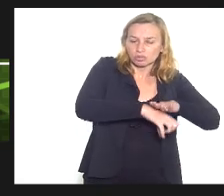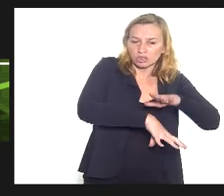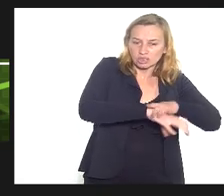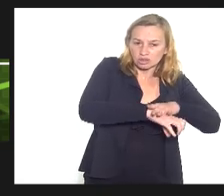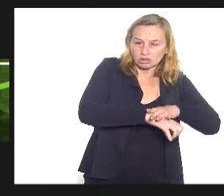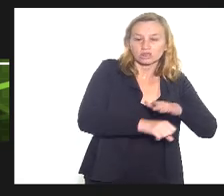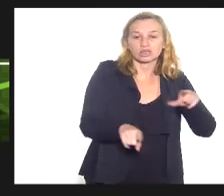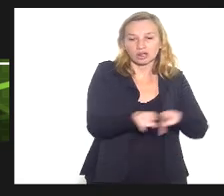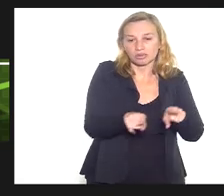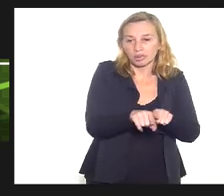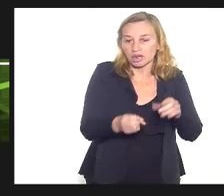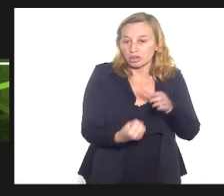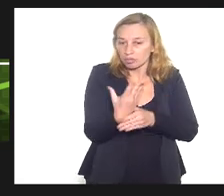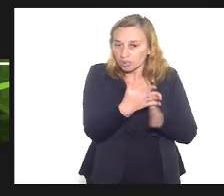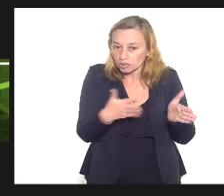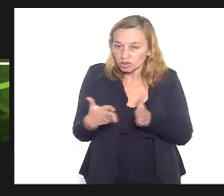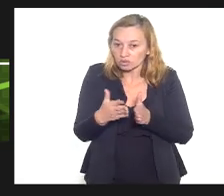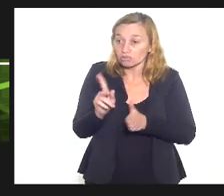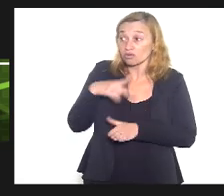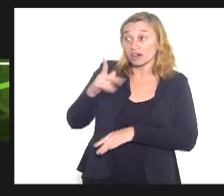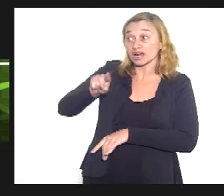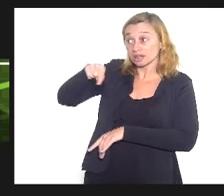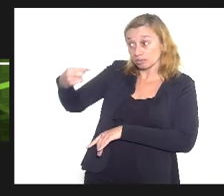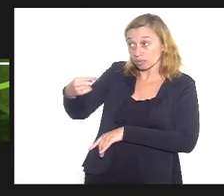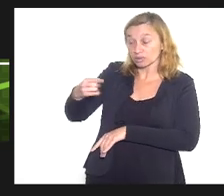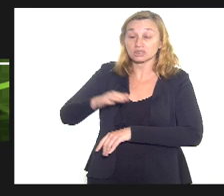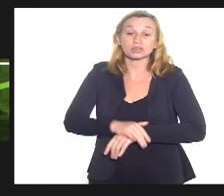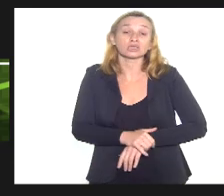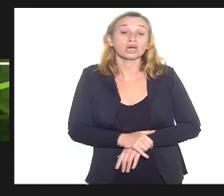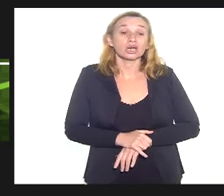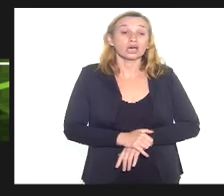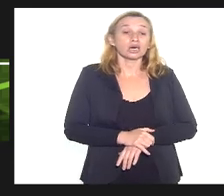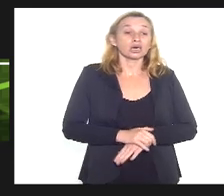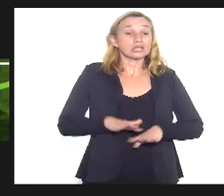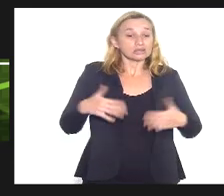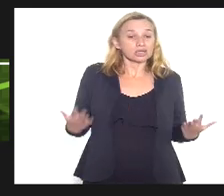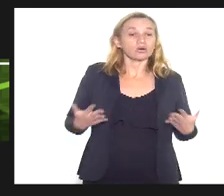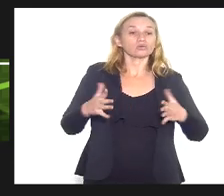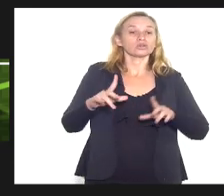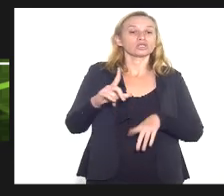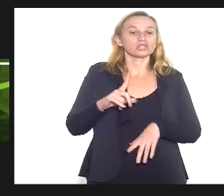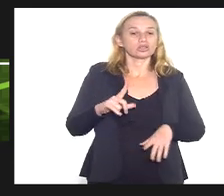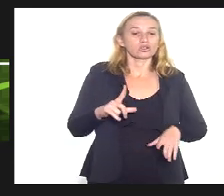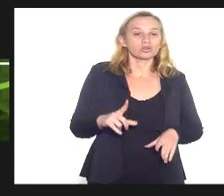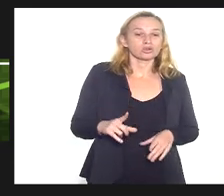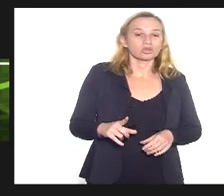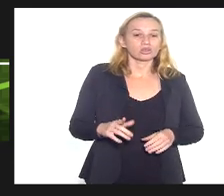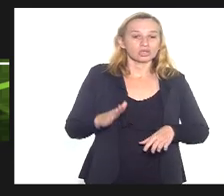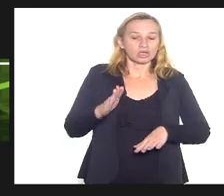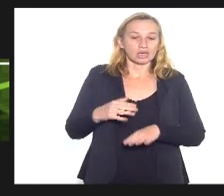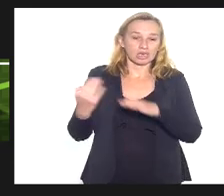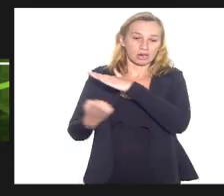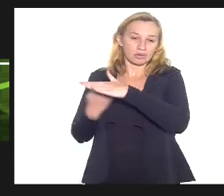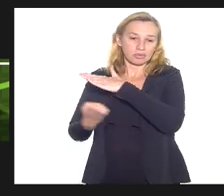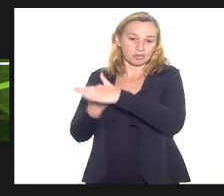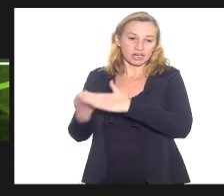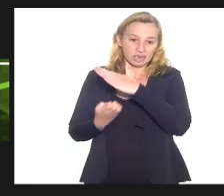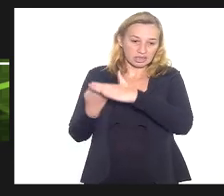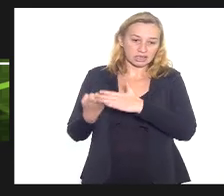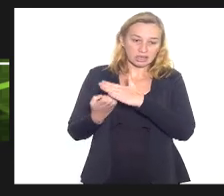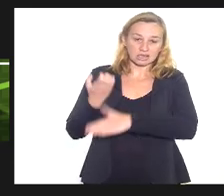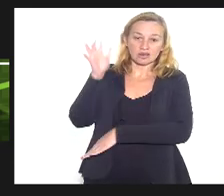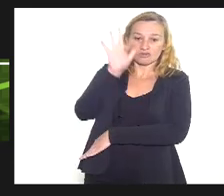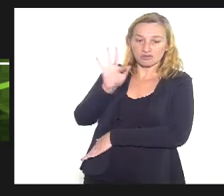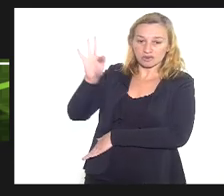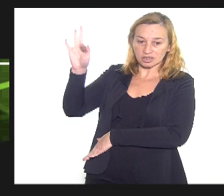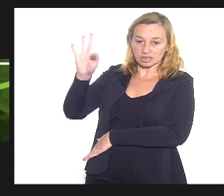vou abordar isso um pouco mais à frente. Então, e nós somos uma das maiores empresas francesas